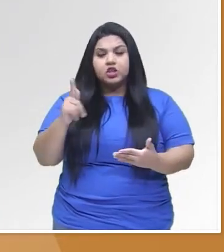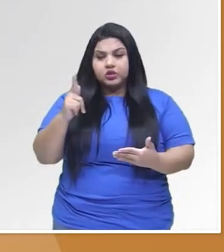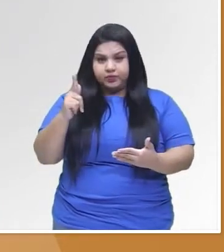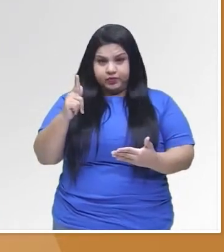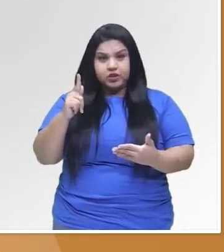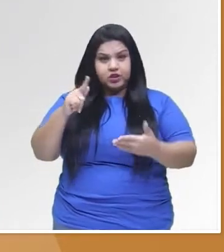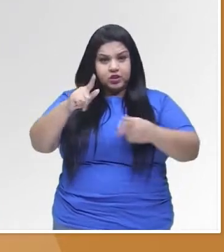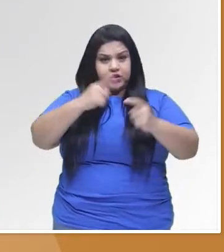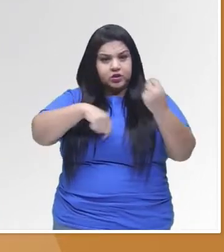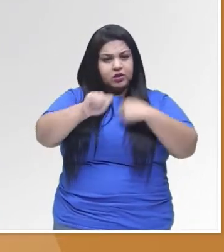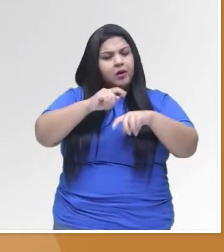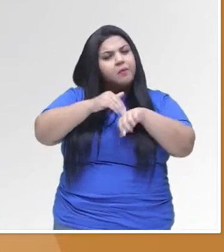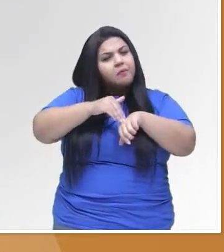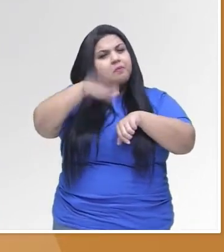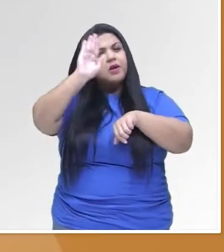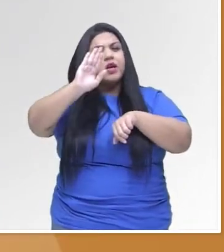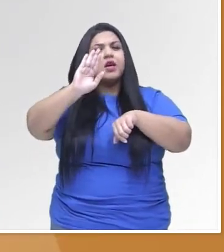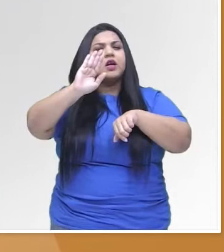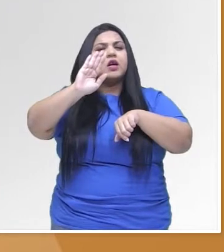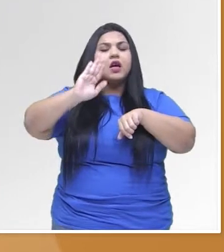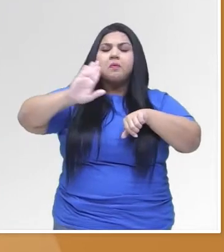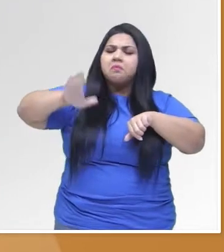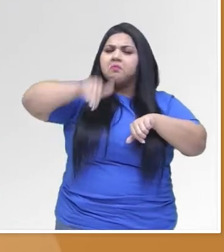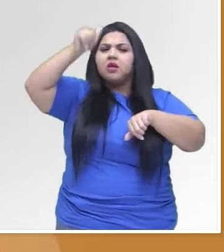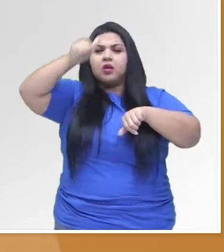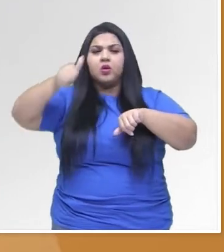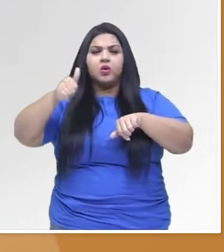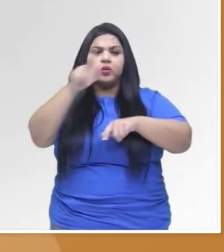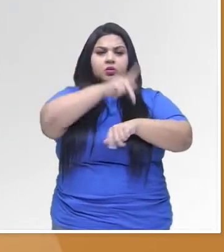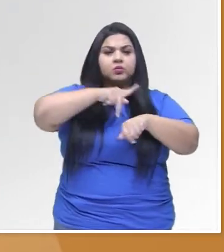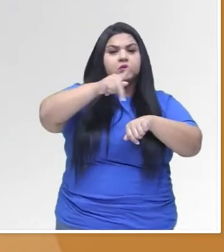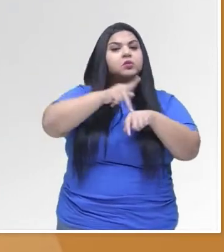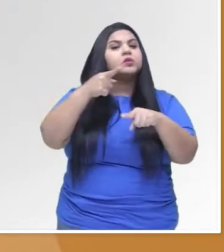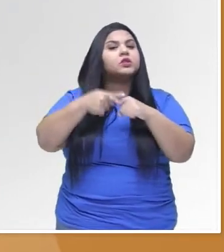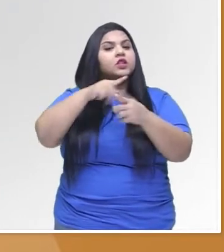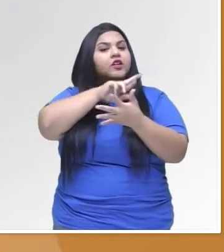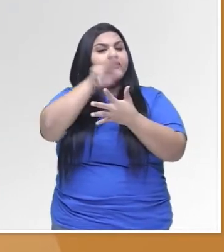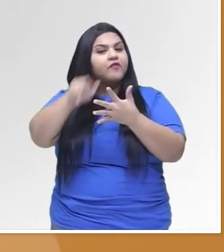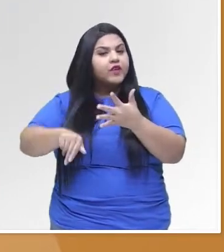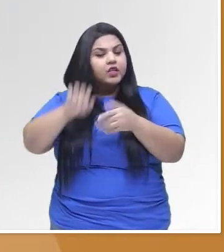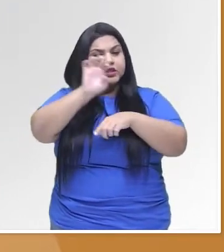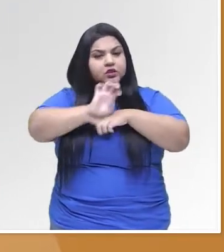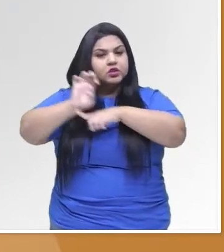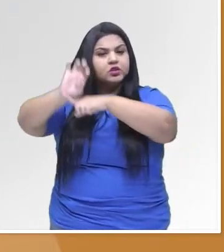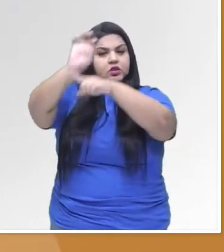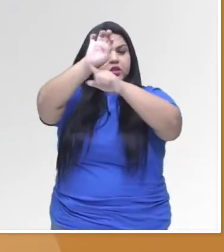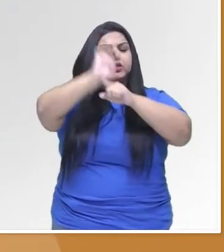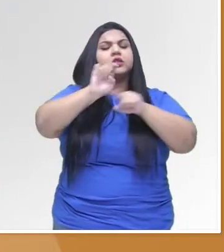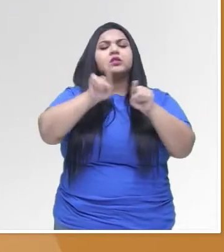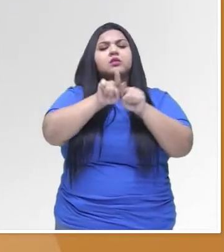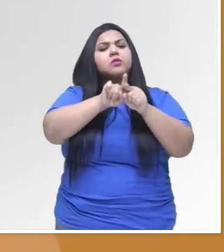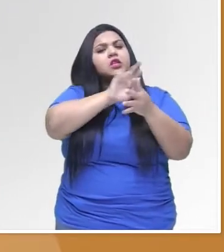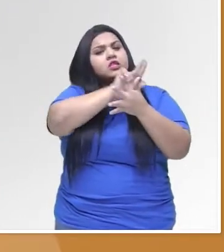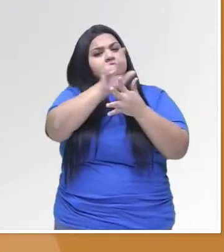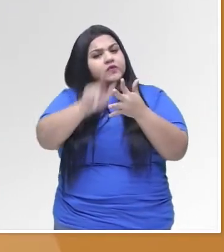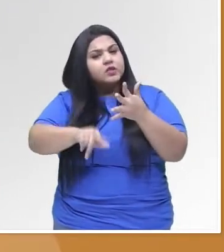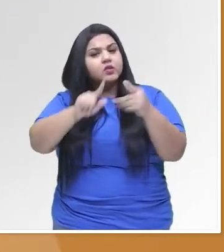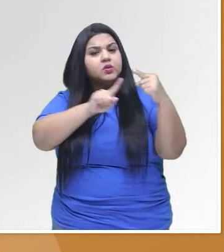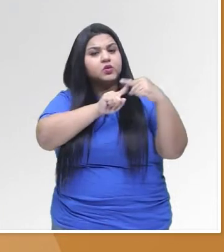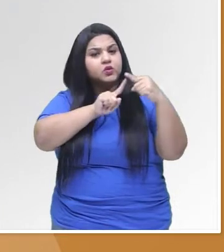mais produtiva do país, tendo em vista que ela contém vários estados e diversos tipos